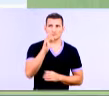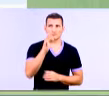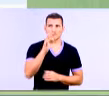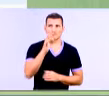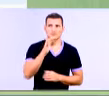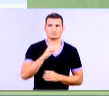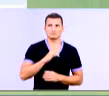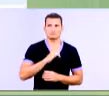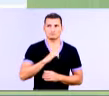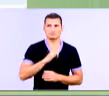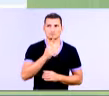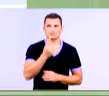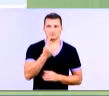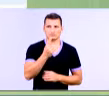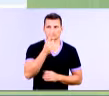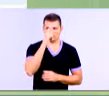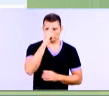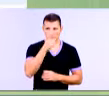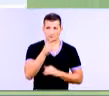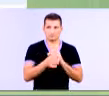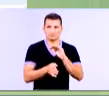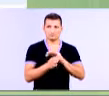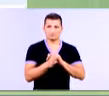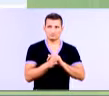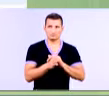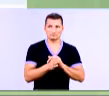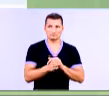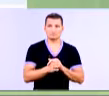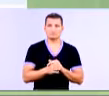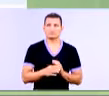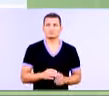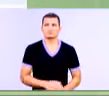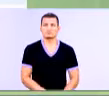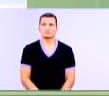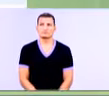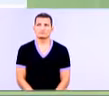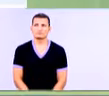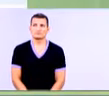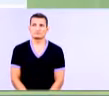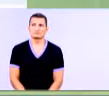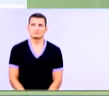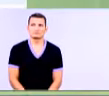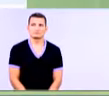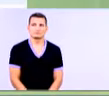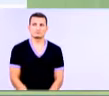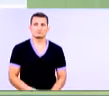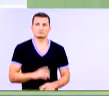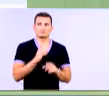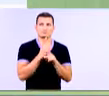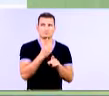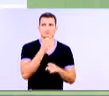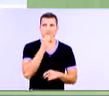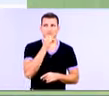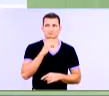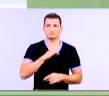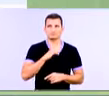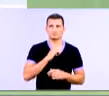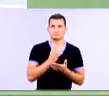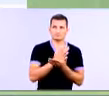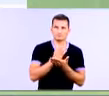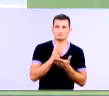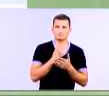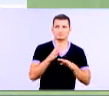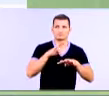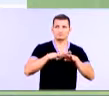Então só tenho um único comando de entrada. Só tenho um next. Identifique se houve alguma operação